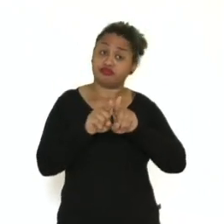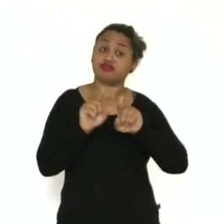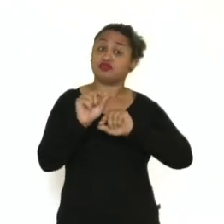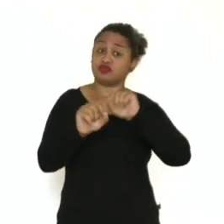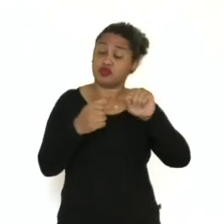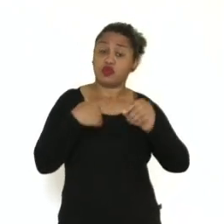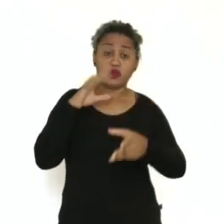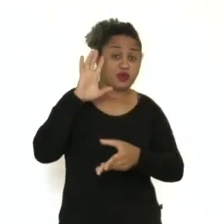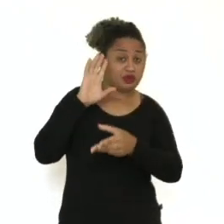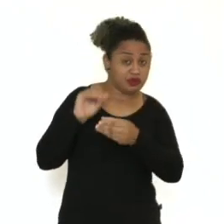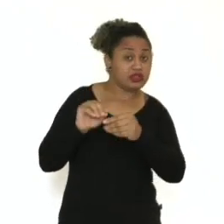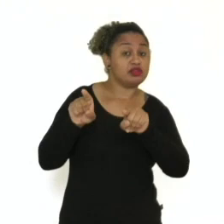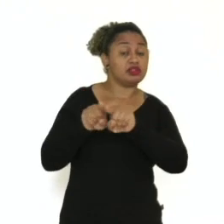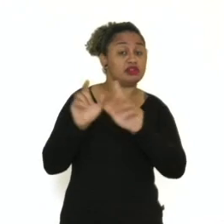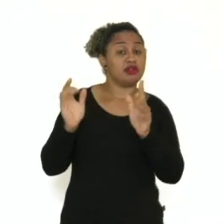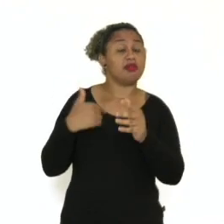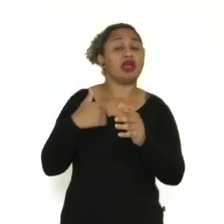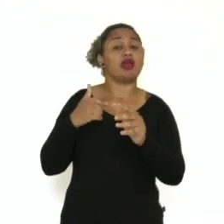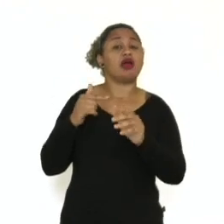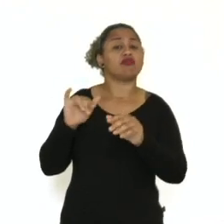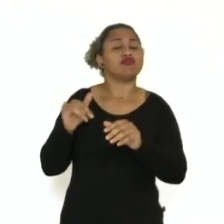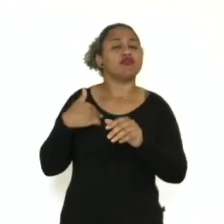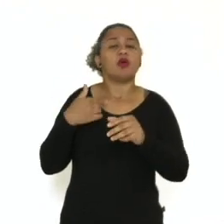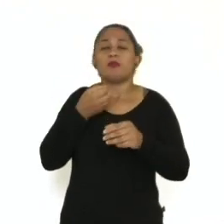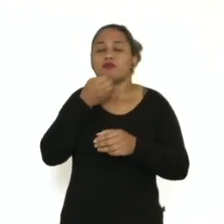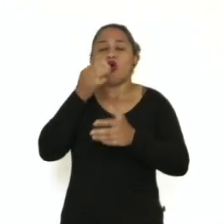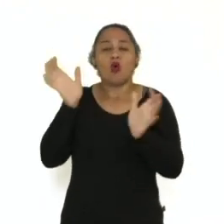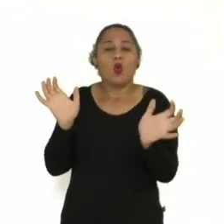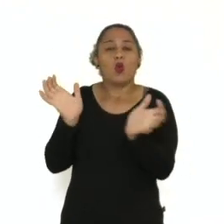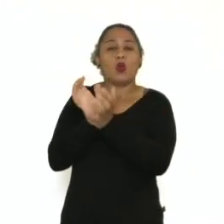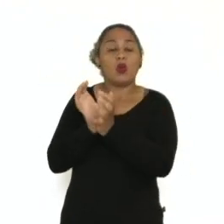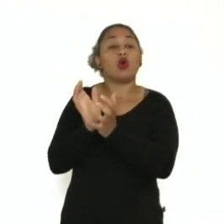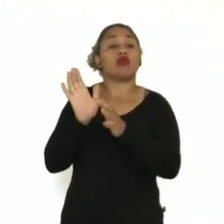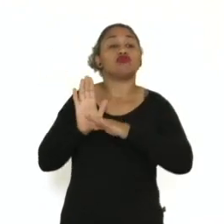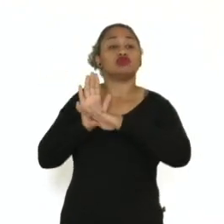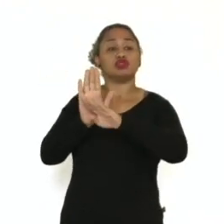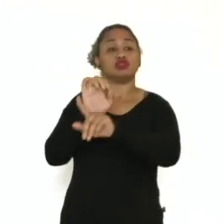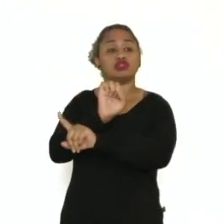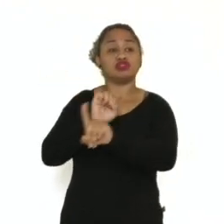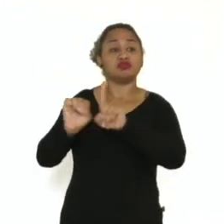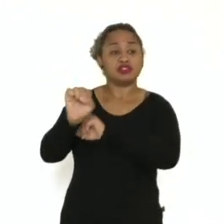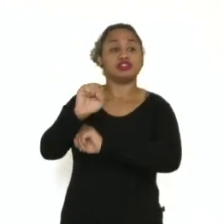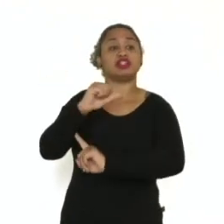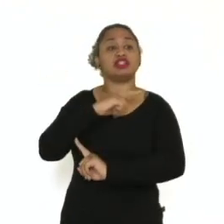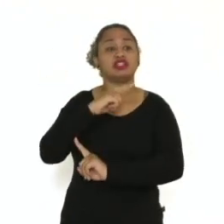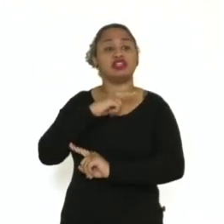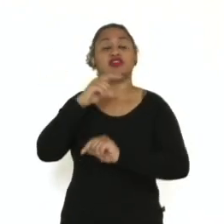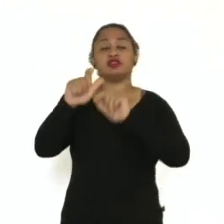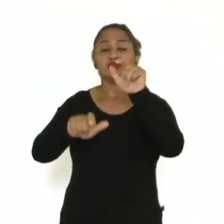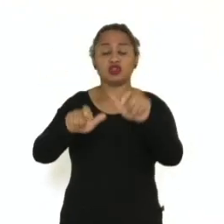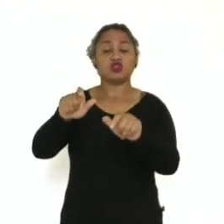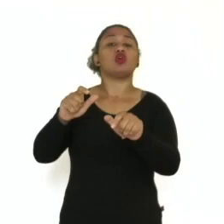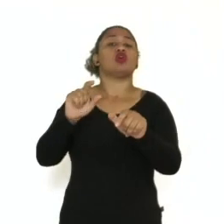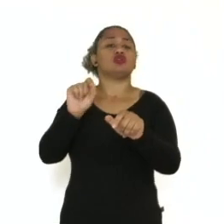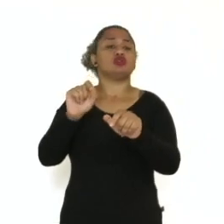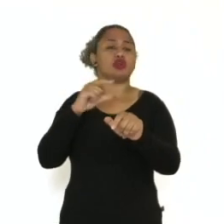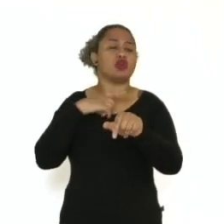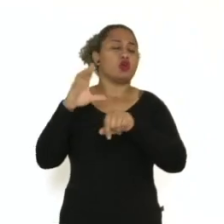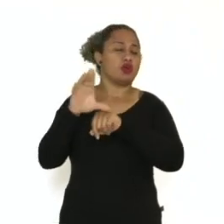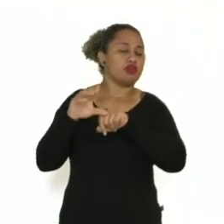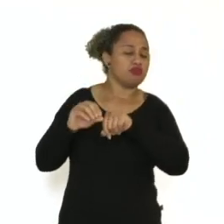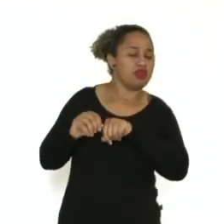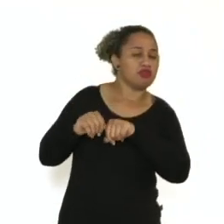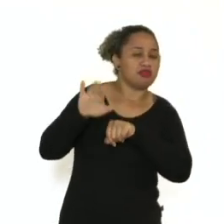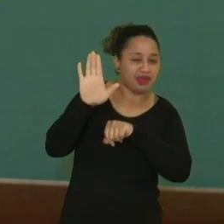e coletivos, contribuindo para uma sociedade formada por cidadãos mais instruídos e empáticos.